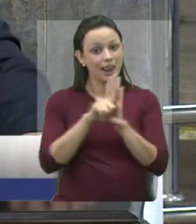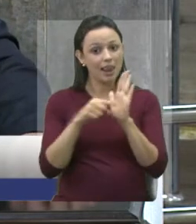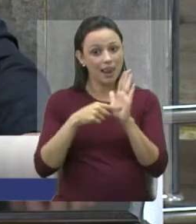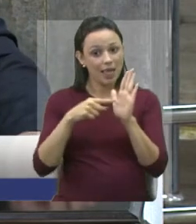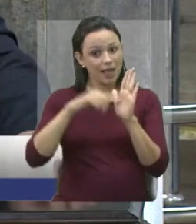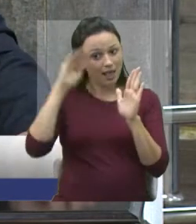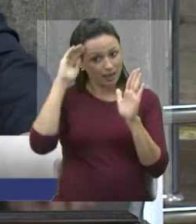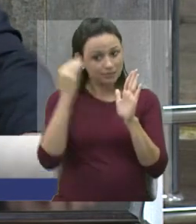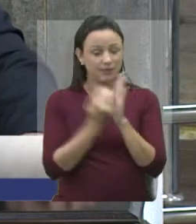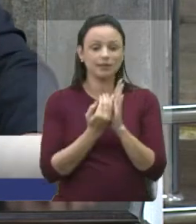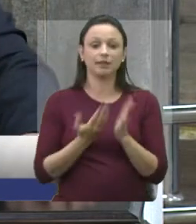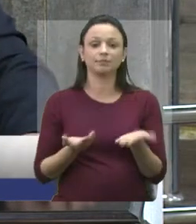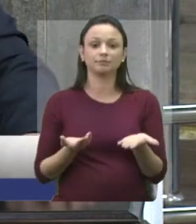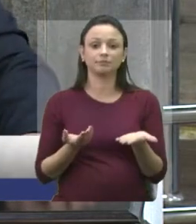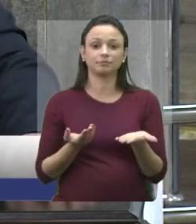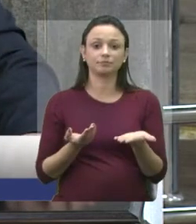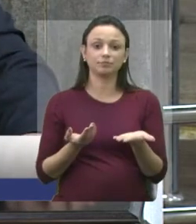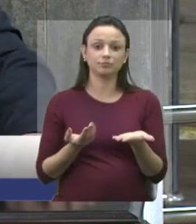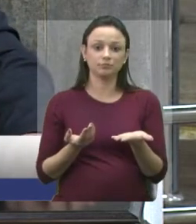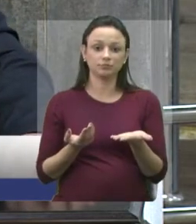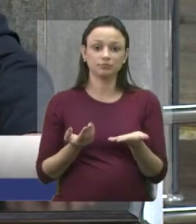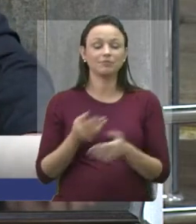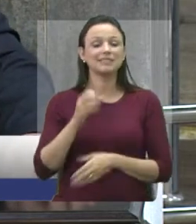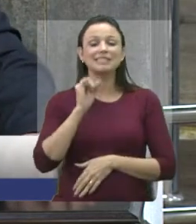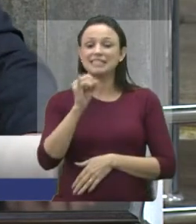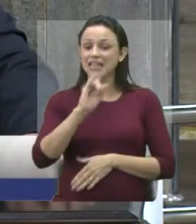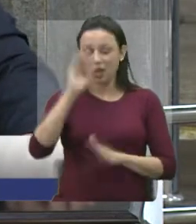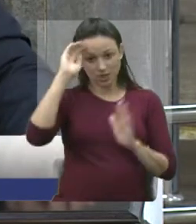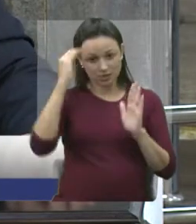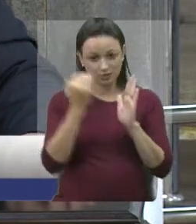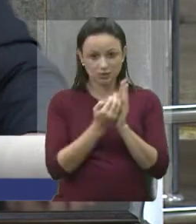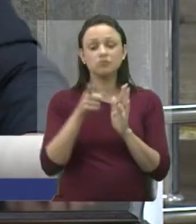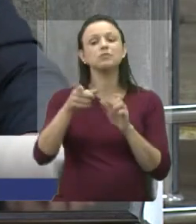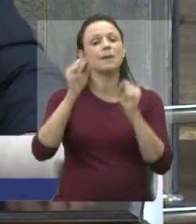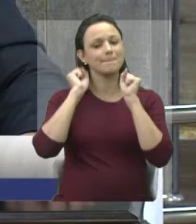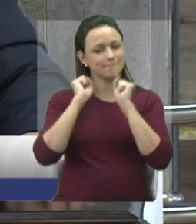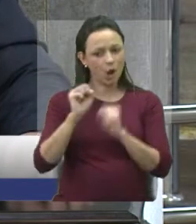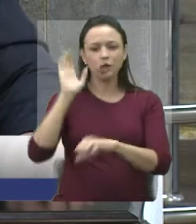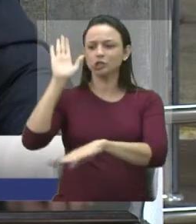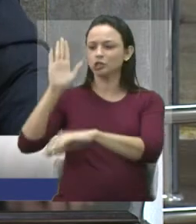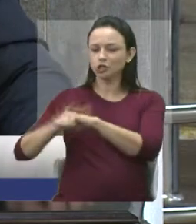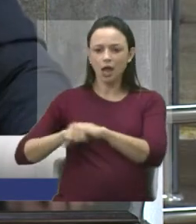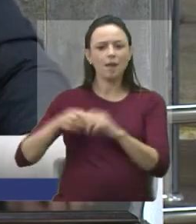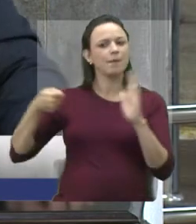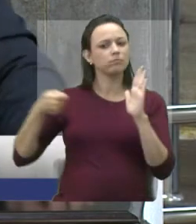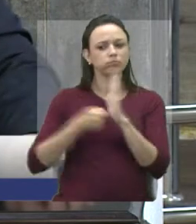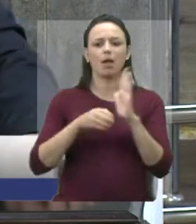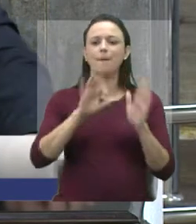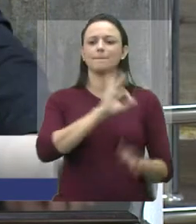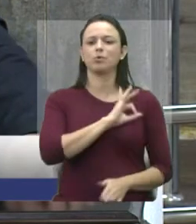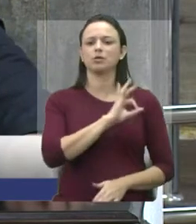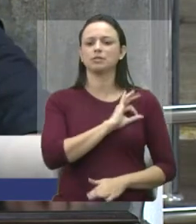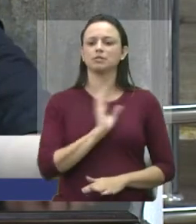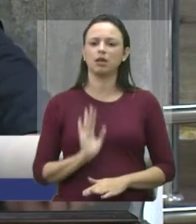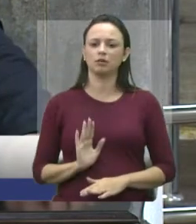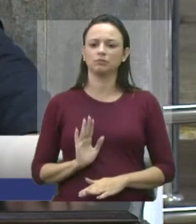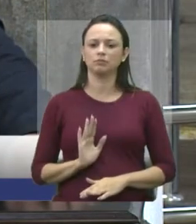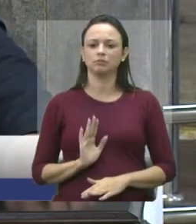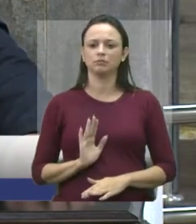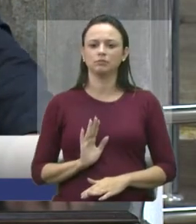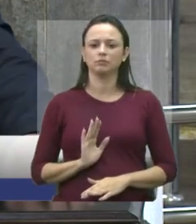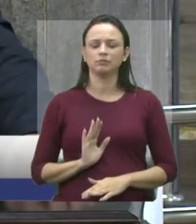respeitada, se não for, você pode, deve acionar a polícia. Então, nós